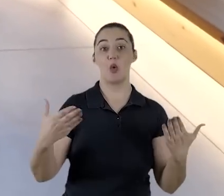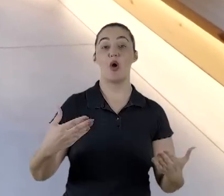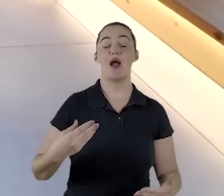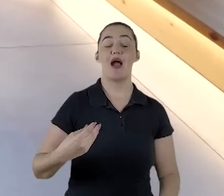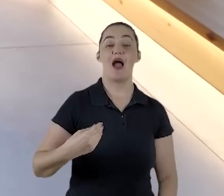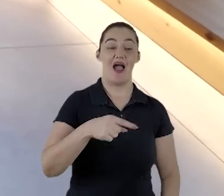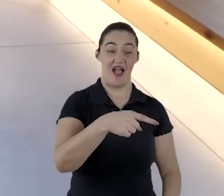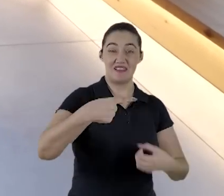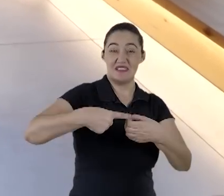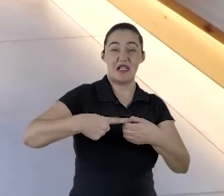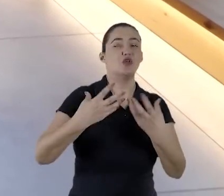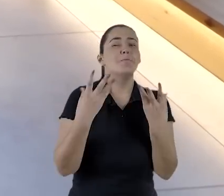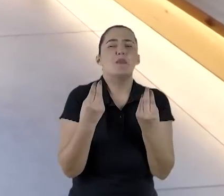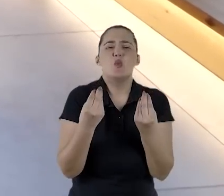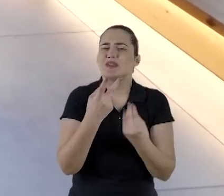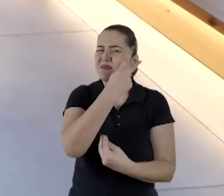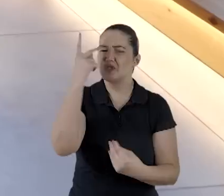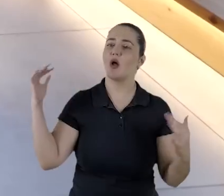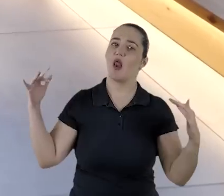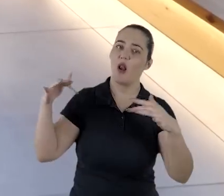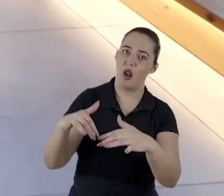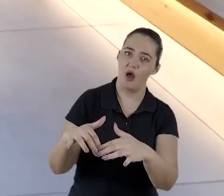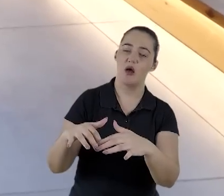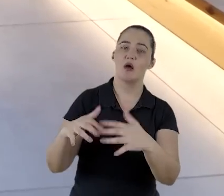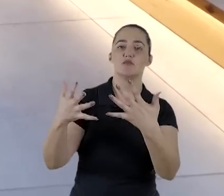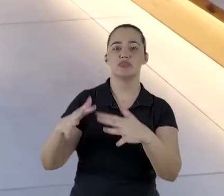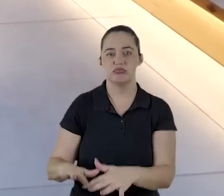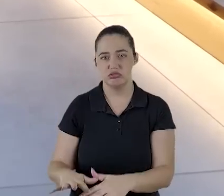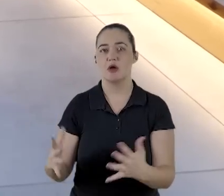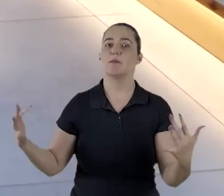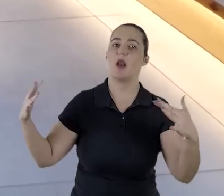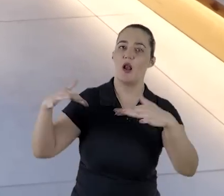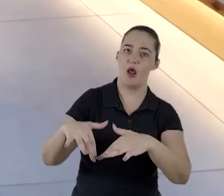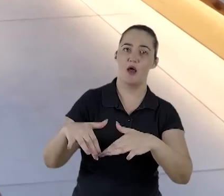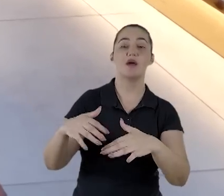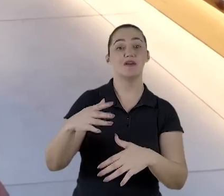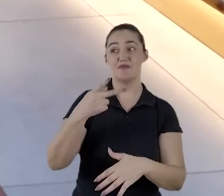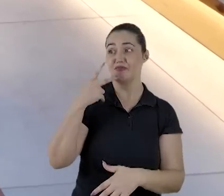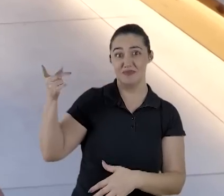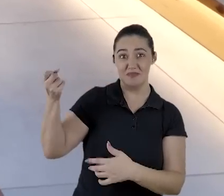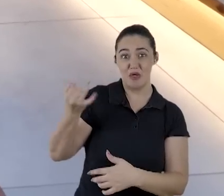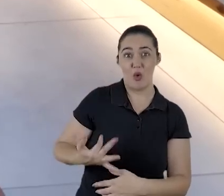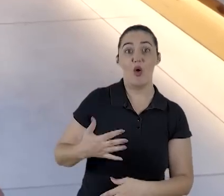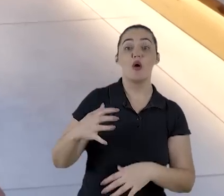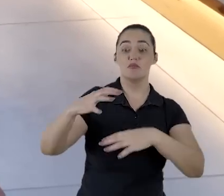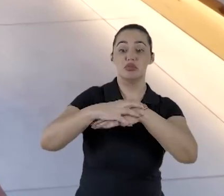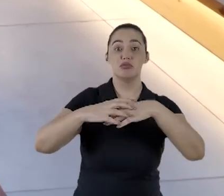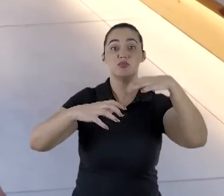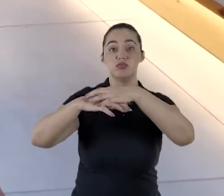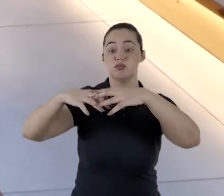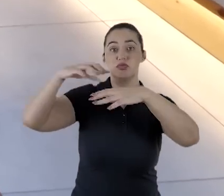foi habitada por muitas gerações, por muitos e muitos séculos. Como ele falou, foram 30 camadas